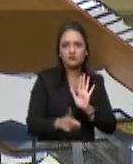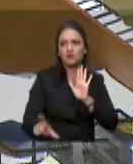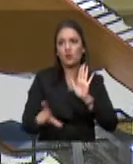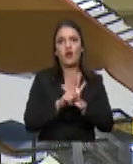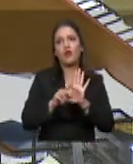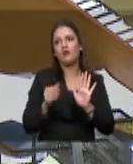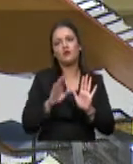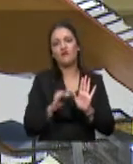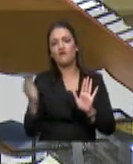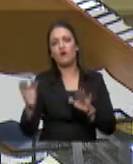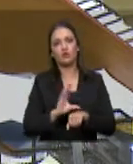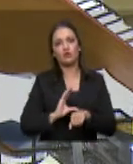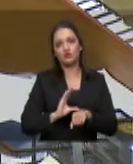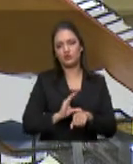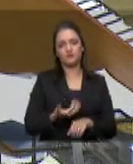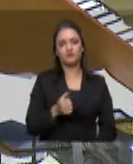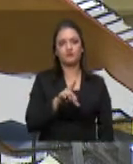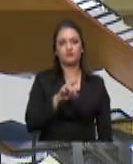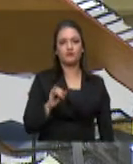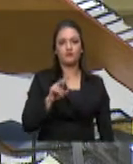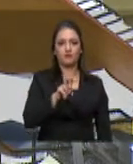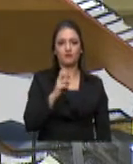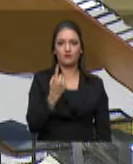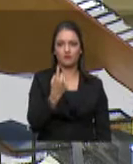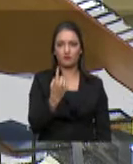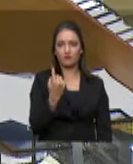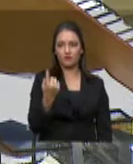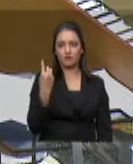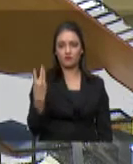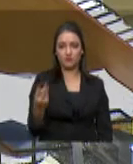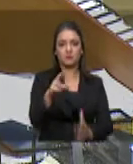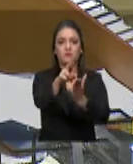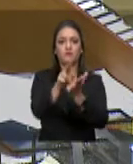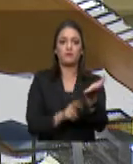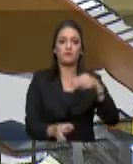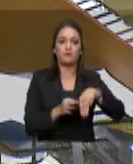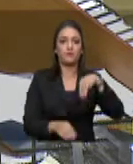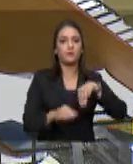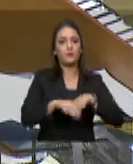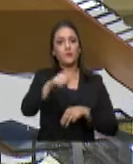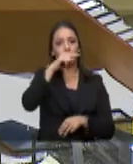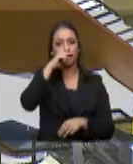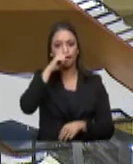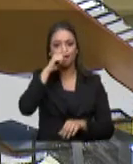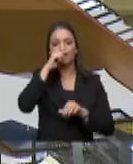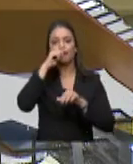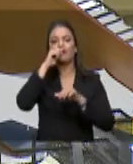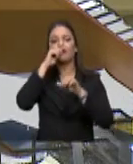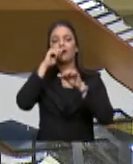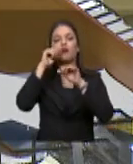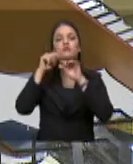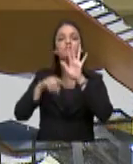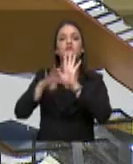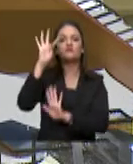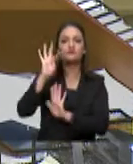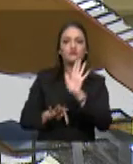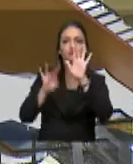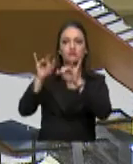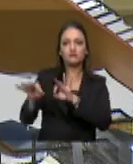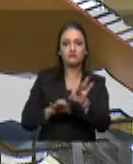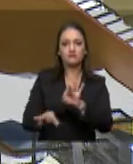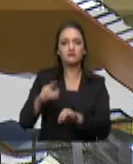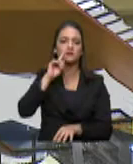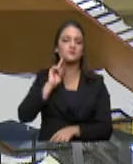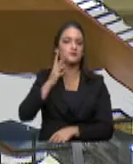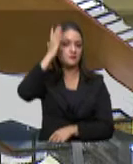complementar. ADI 5113, relator ministro Fachin, relator para o acórdão ministro Marco Aurélio, julgado em